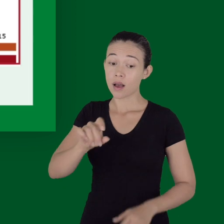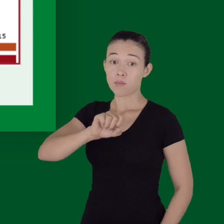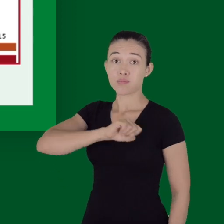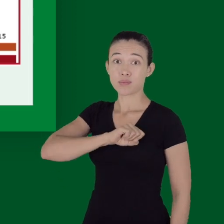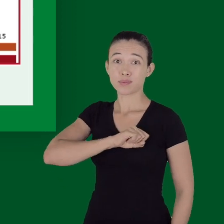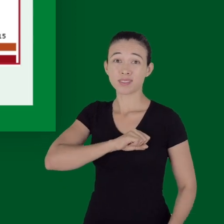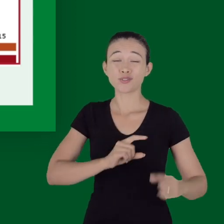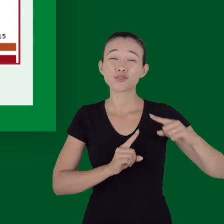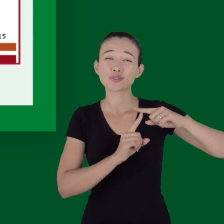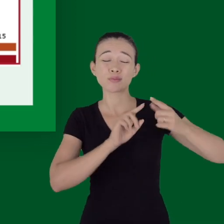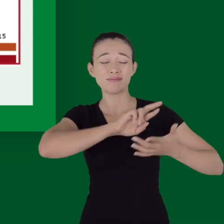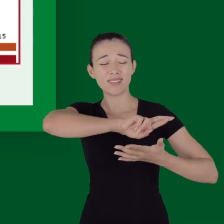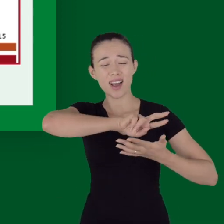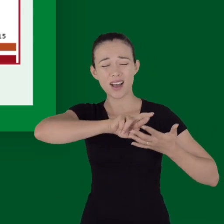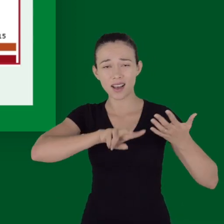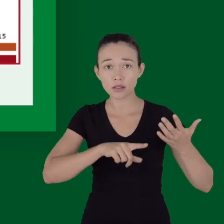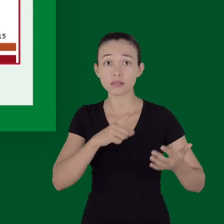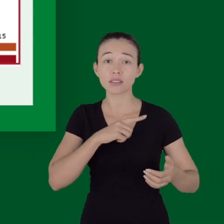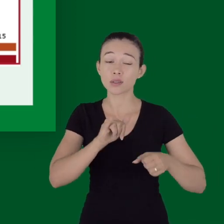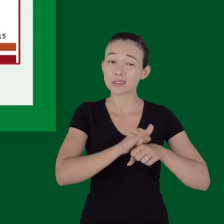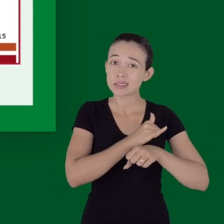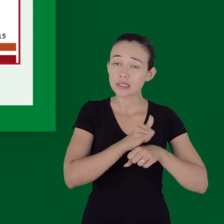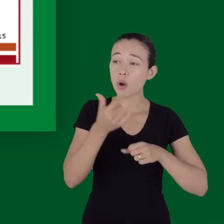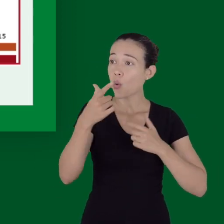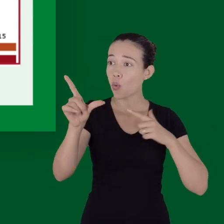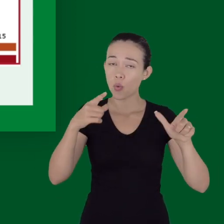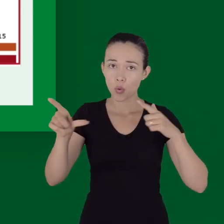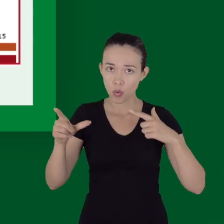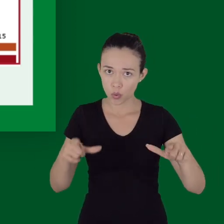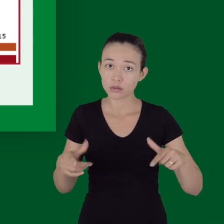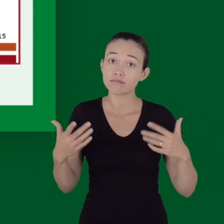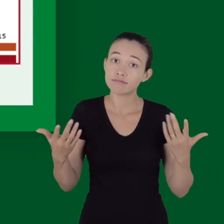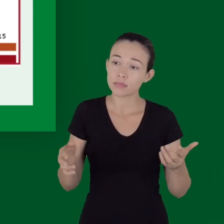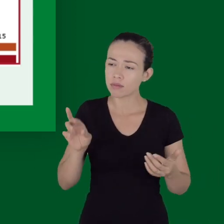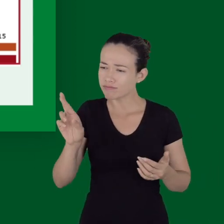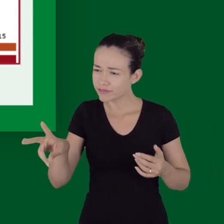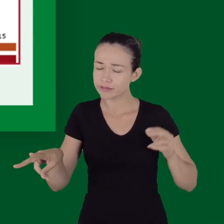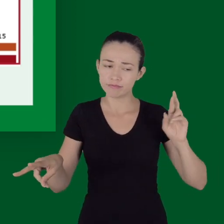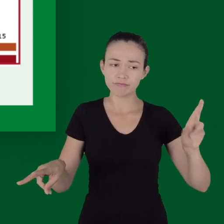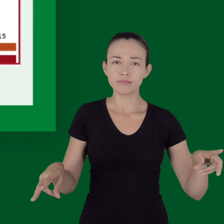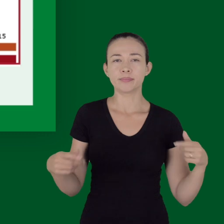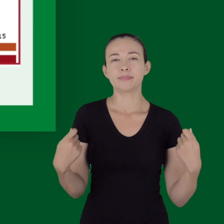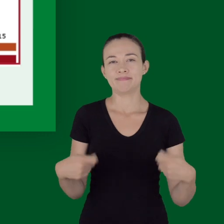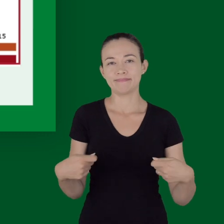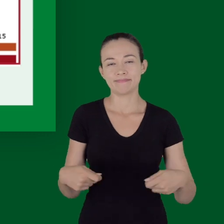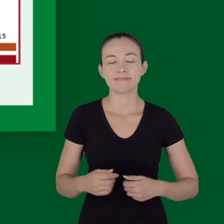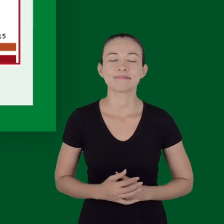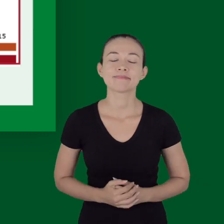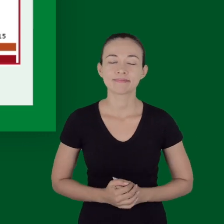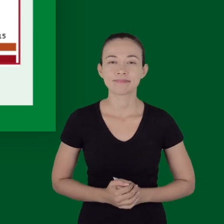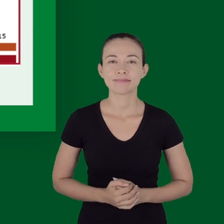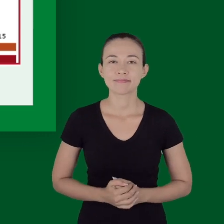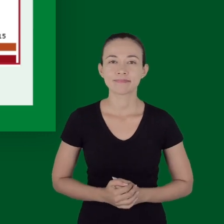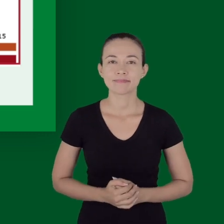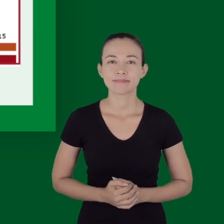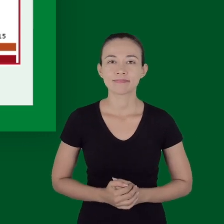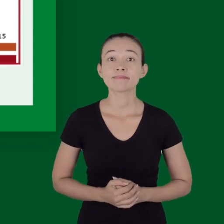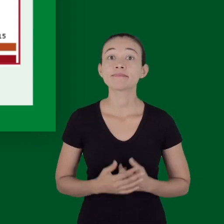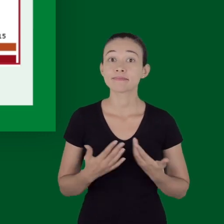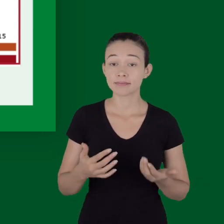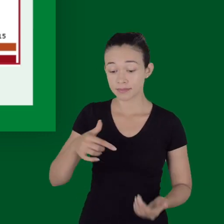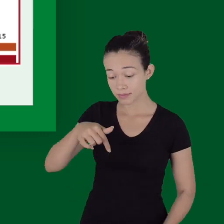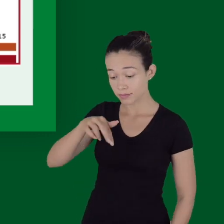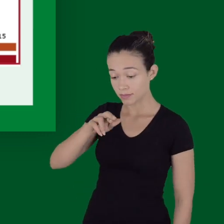vários tipos, então as condutas são diferentes, então a gente precisa fazer diferenciar mesmo. Quando o